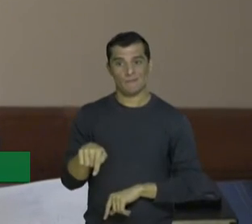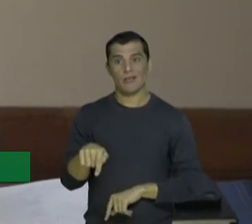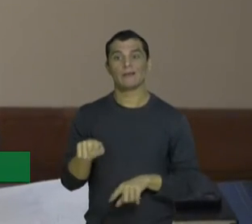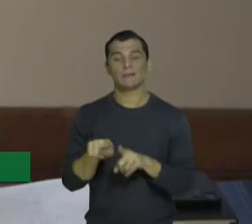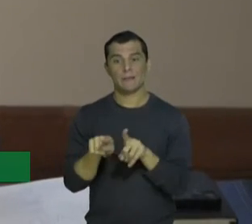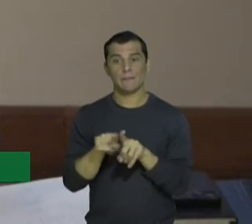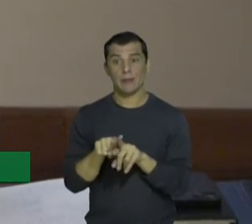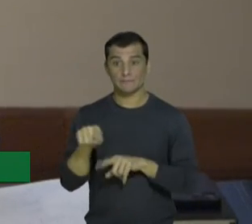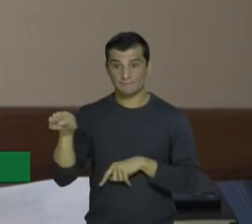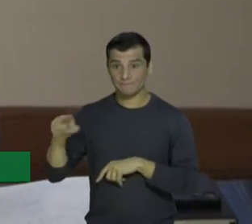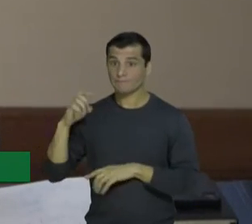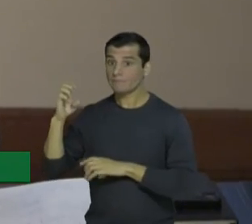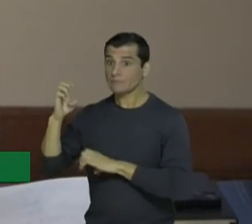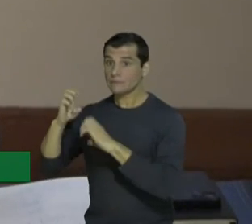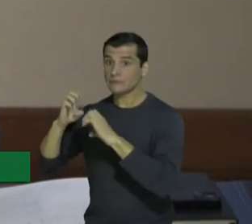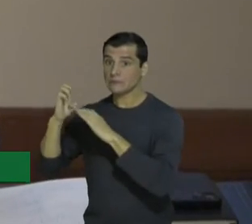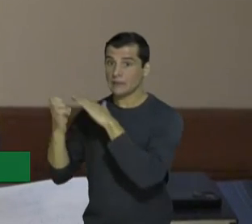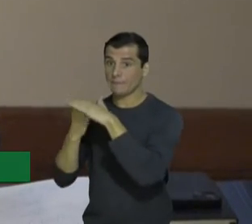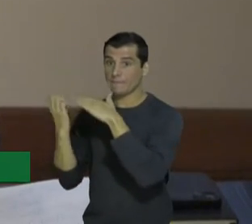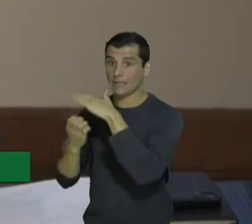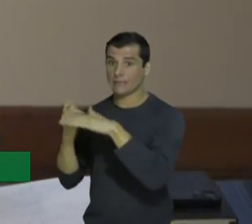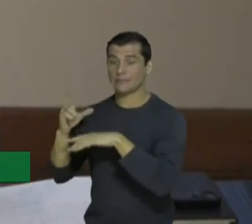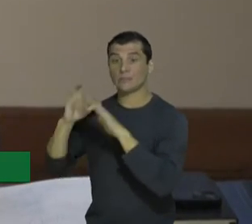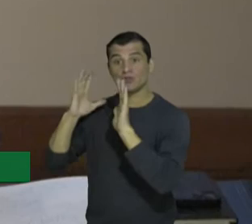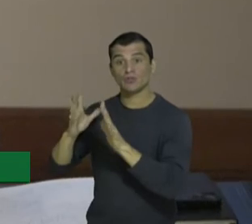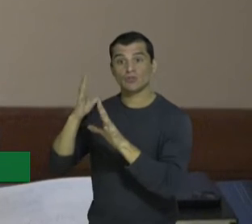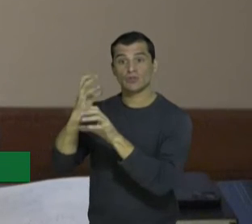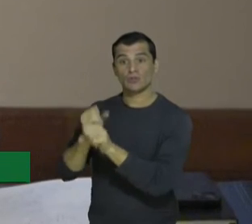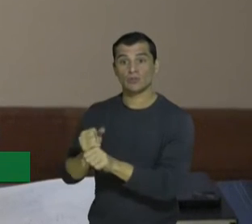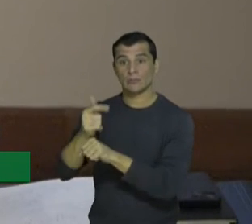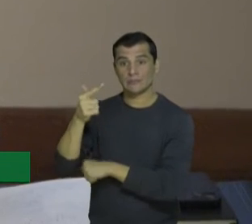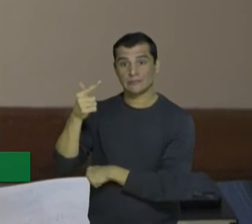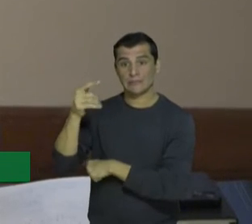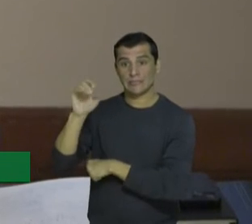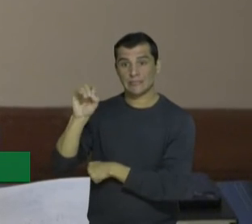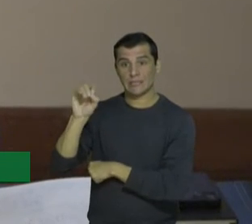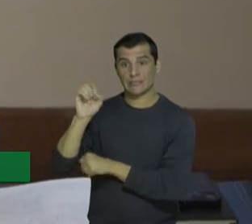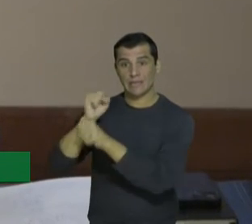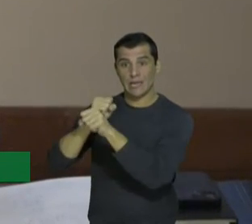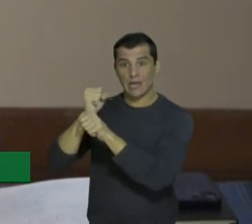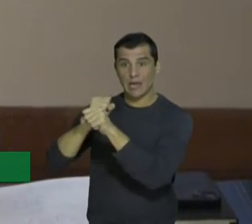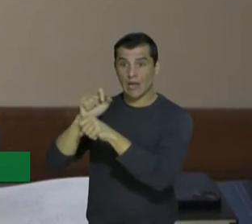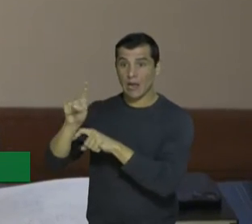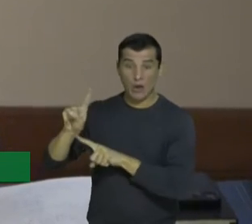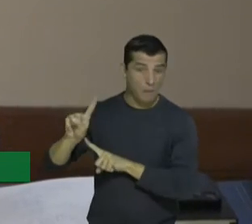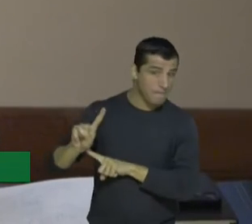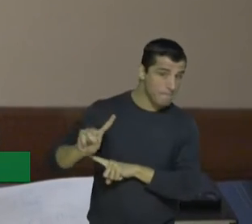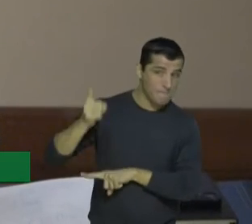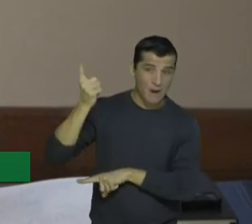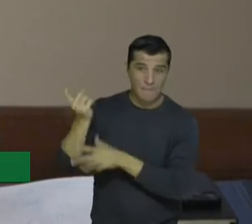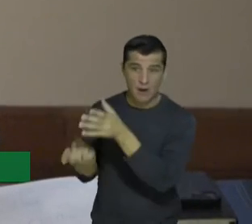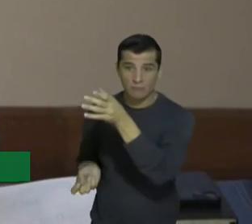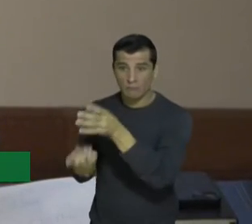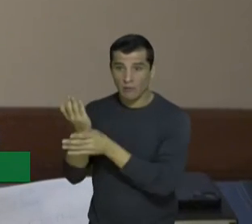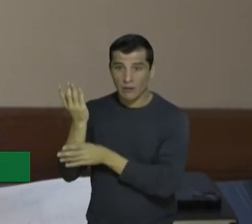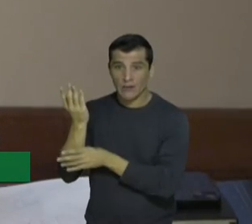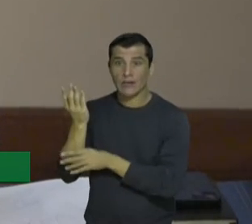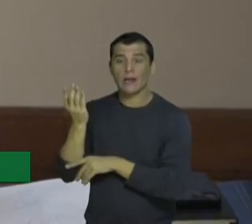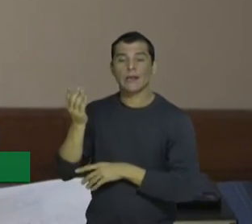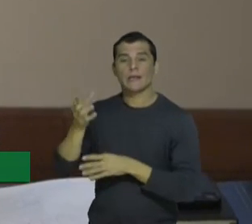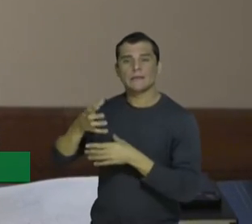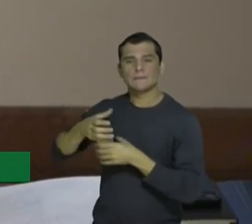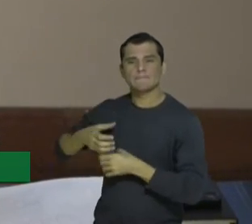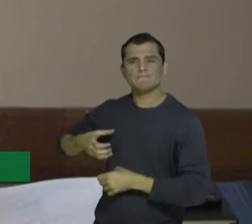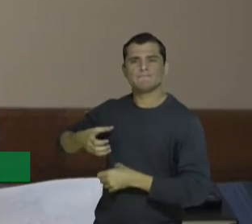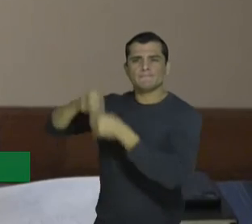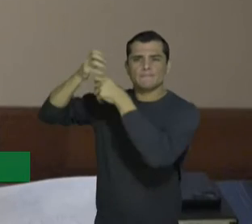empresa Estela tem 70 anos e desde o primeiro dia ela exporta todos os produtos derivados de mandioca nos anos